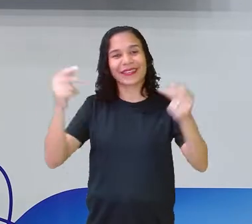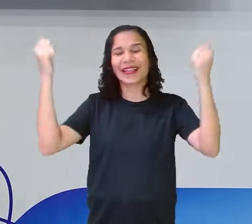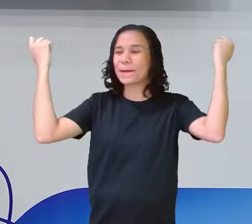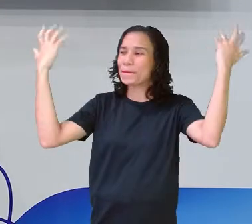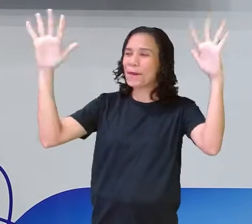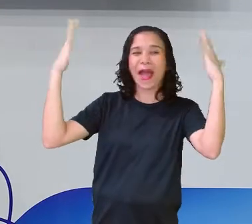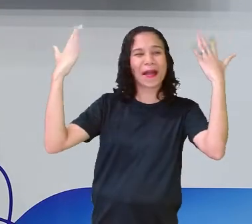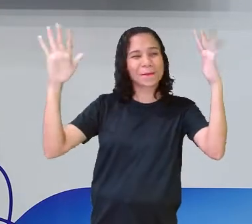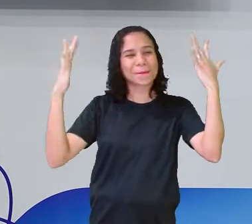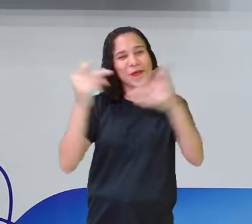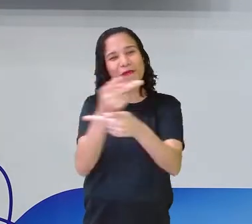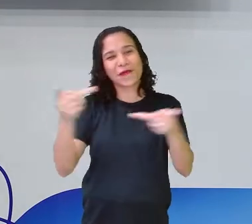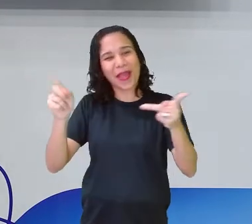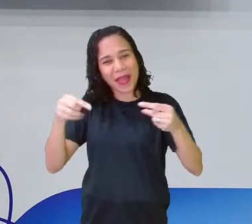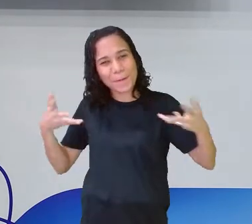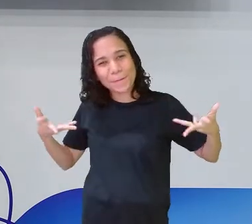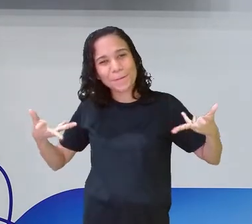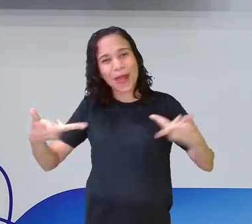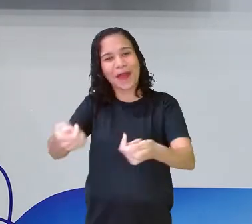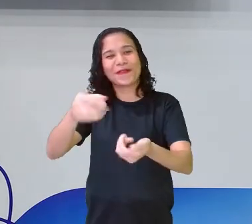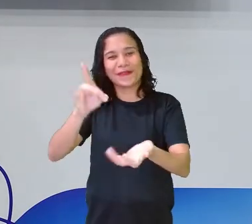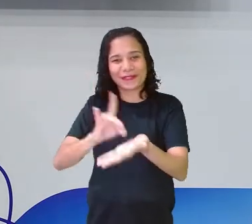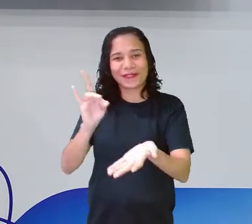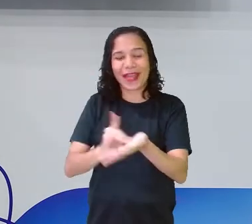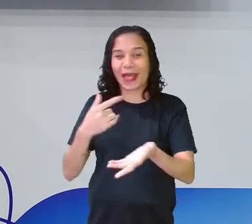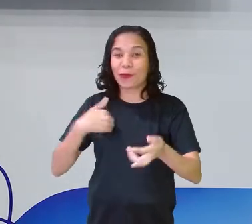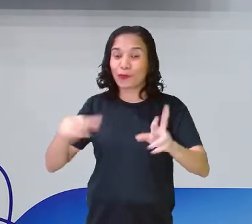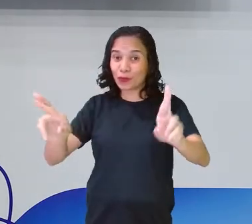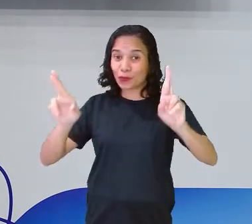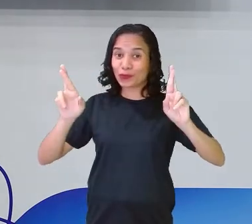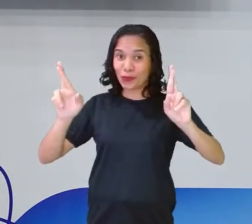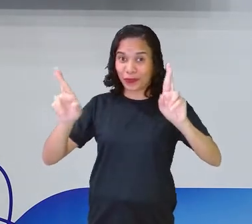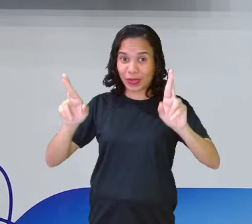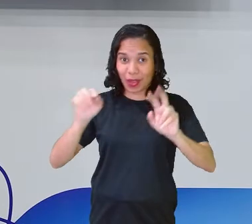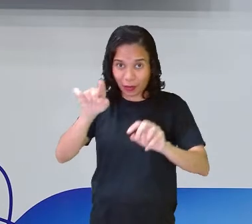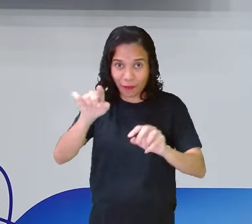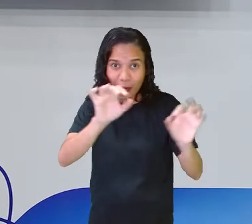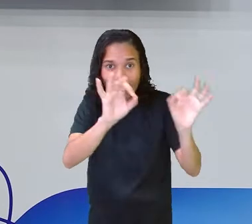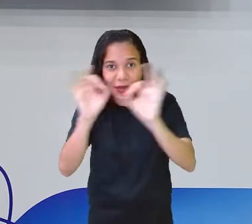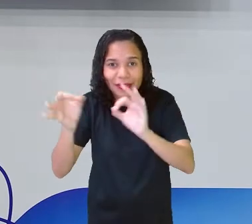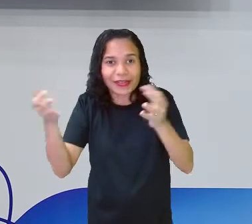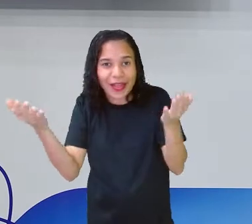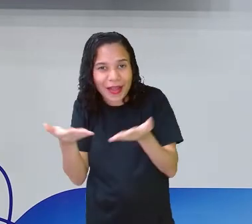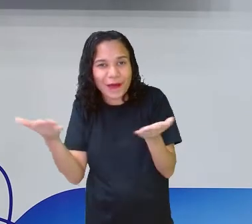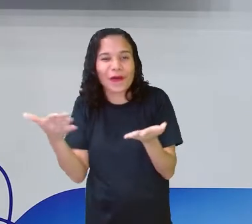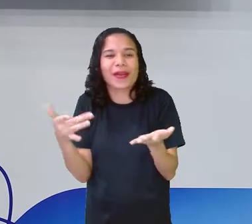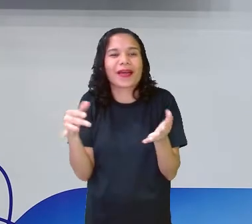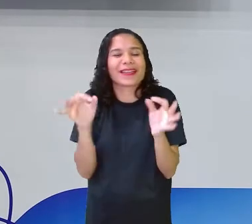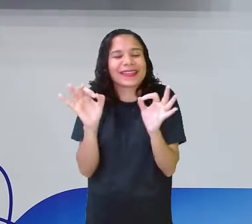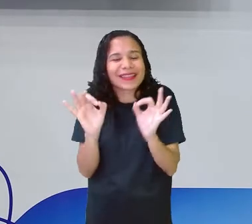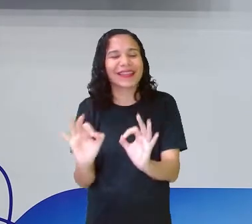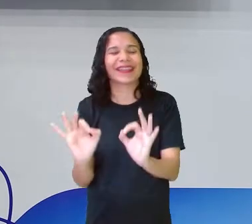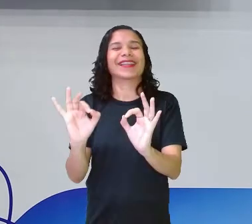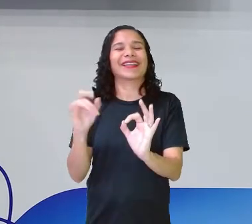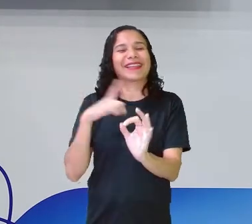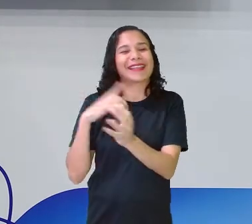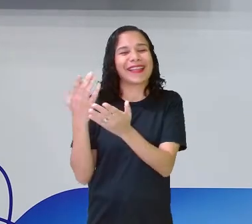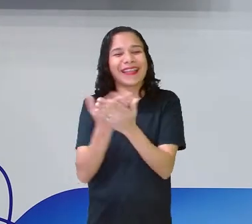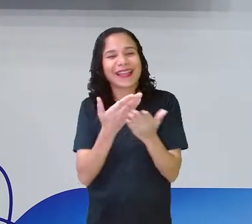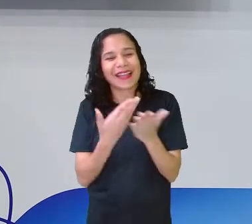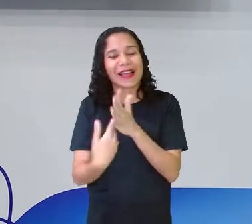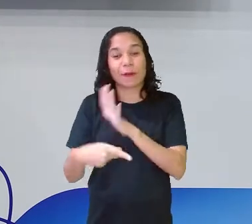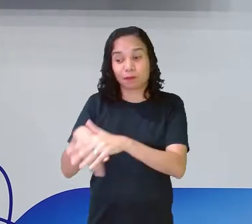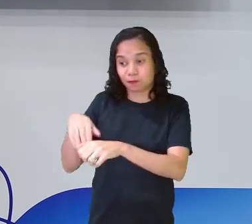parabéns, né? Vocês são maravilhosos. Eu espero que você está me assistindo agora, certamente vai para a aula